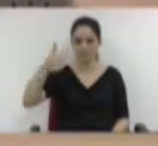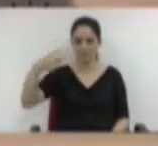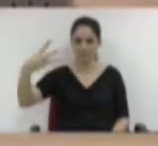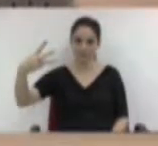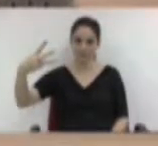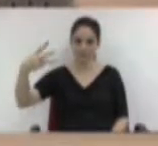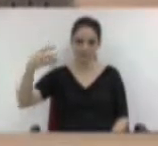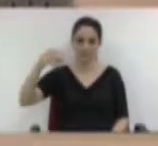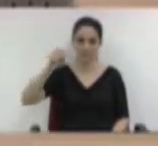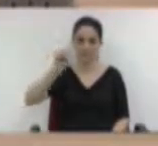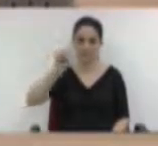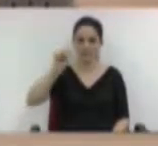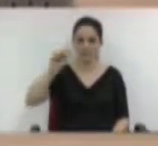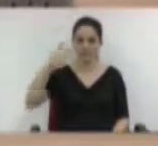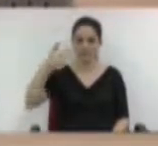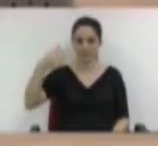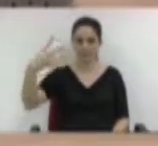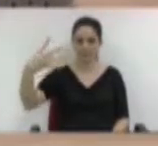813,